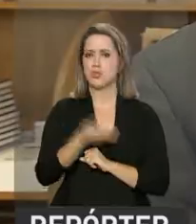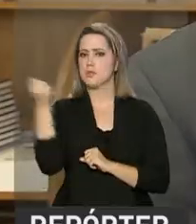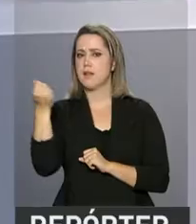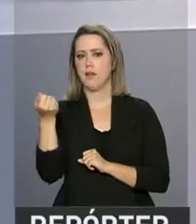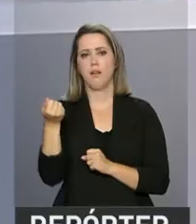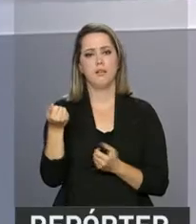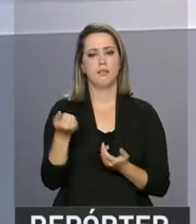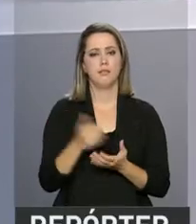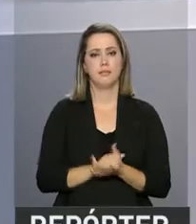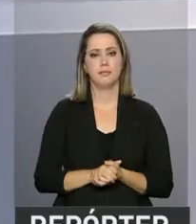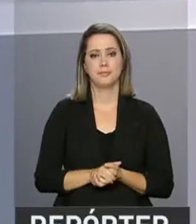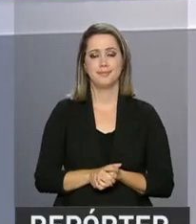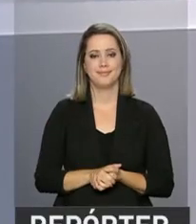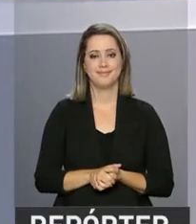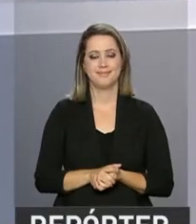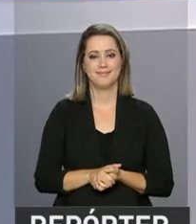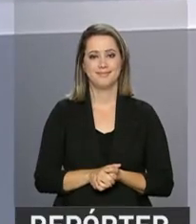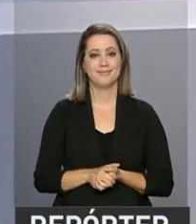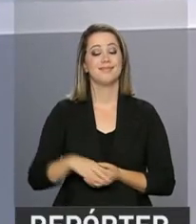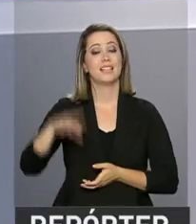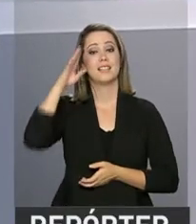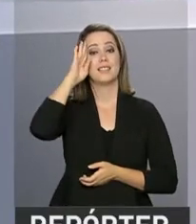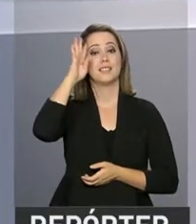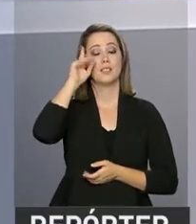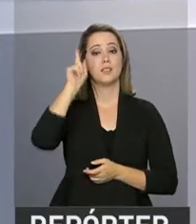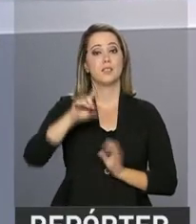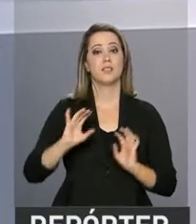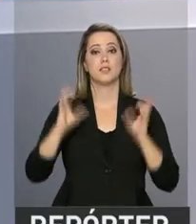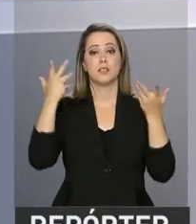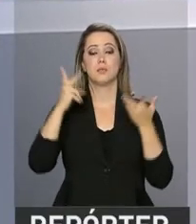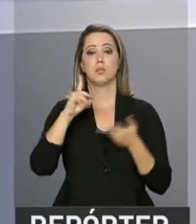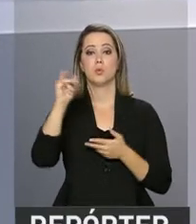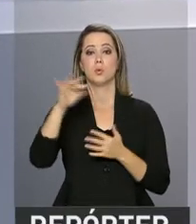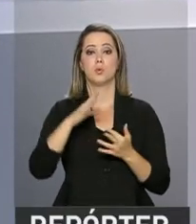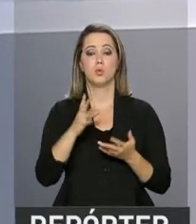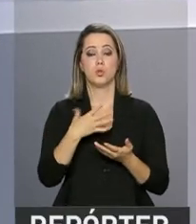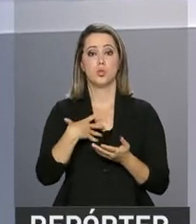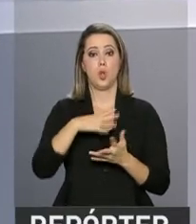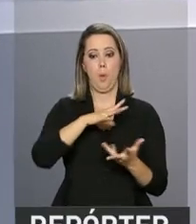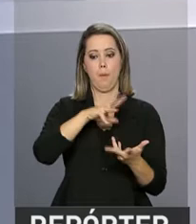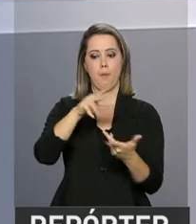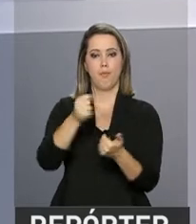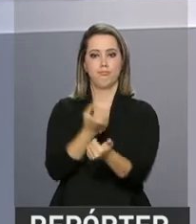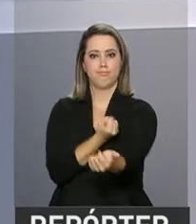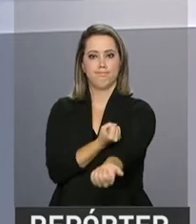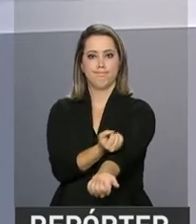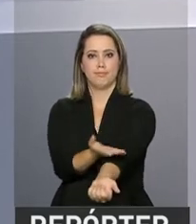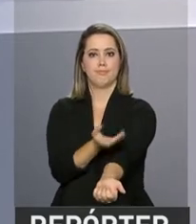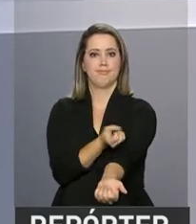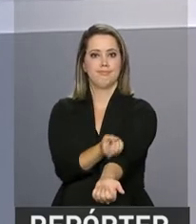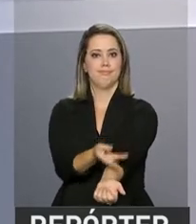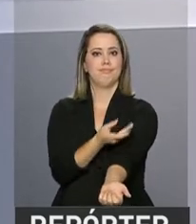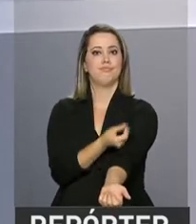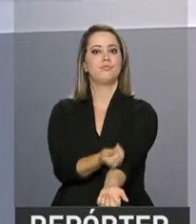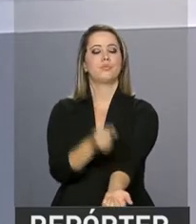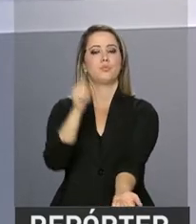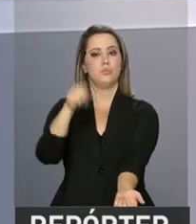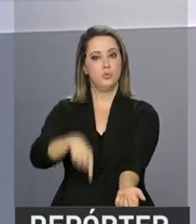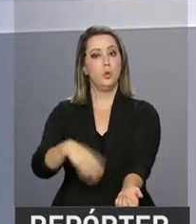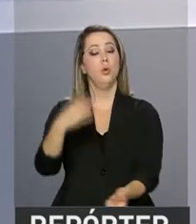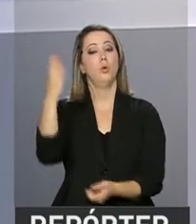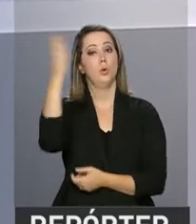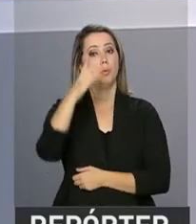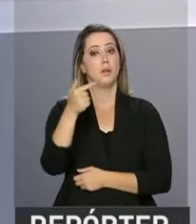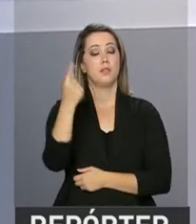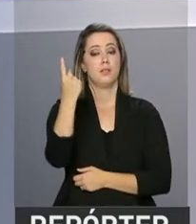sacar nesta quarta-feira celebrado o dia mundial do doador de sangue no brasil 1,8 por cento da